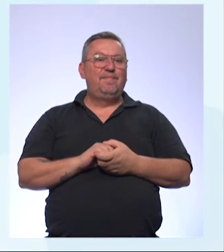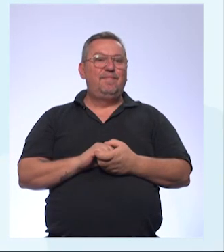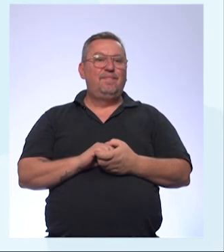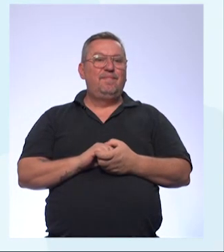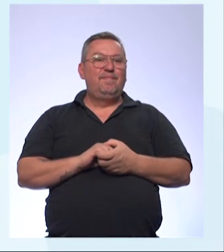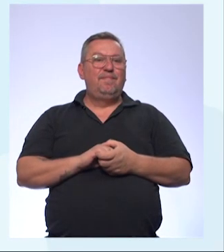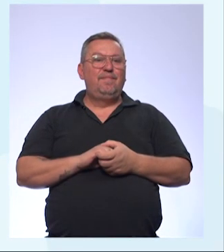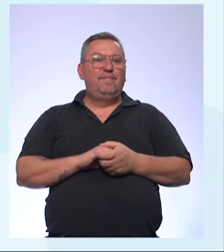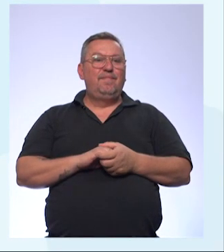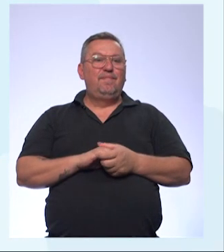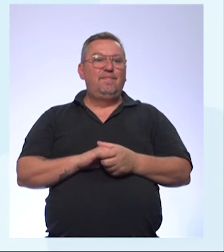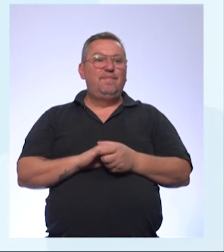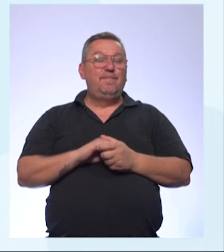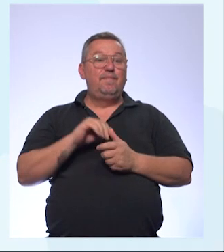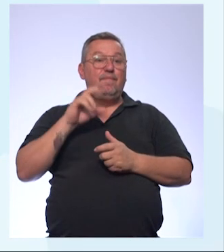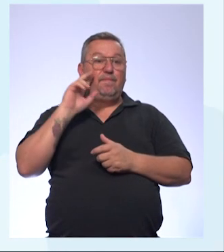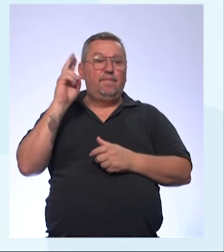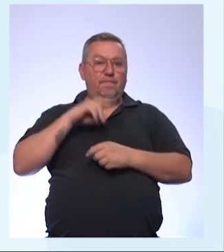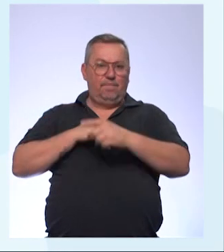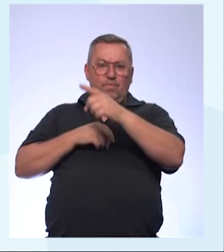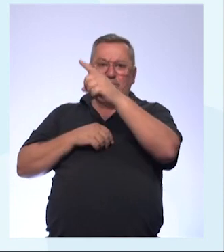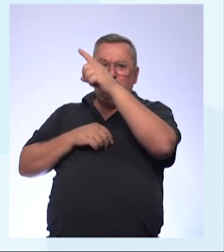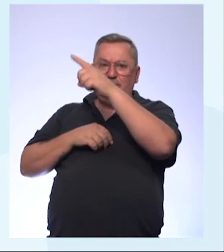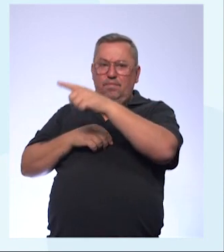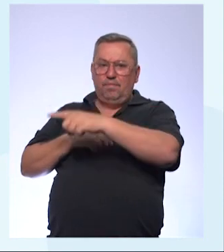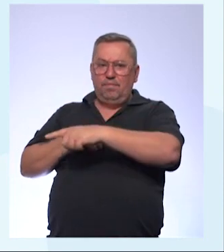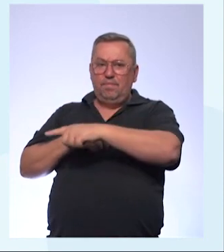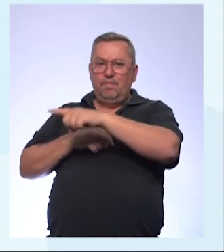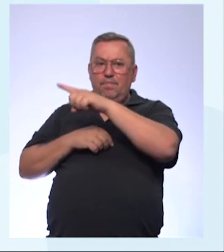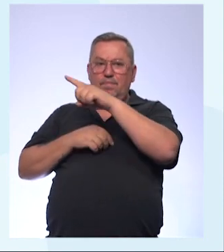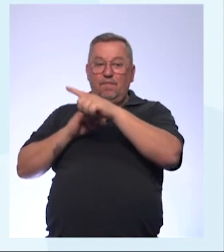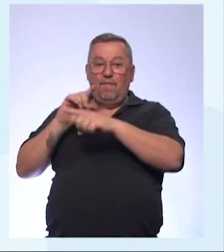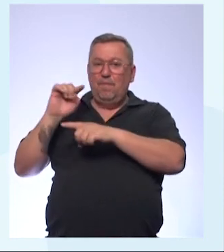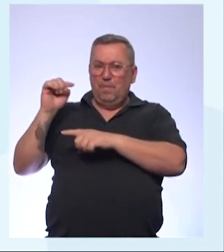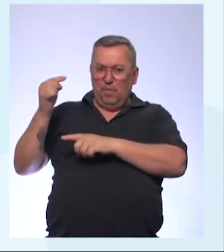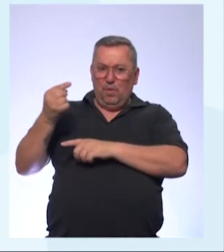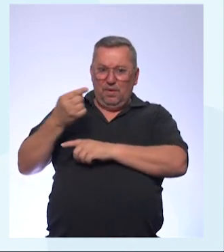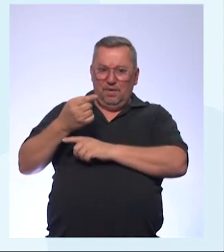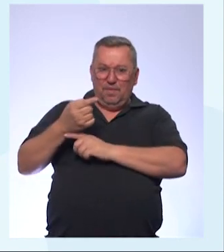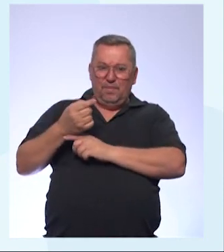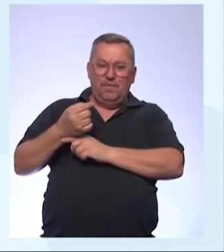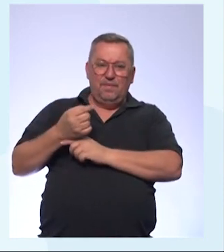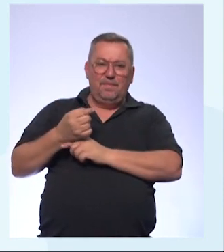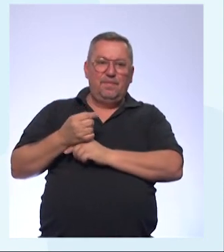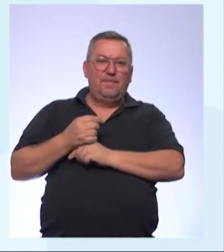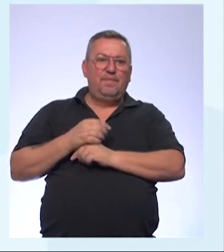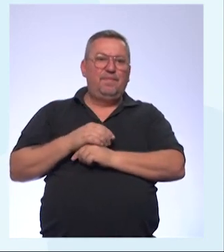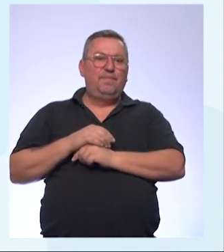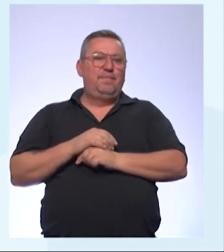vocês. Então, aí nós já falamos sobre alguns. Vamos para o próximo?